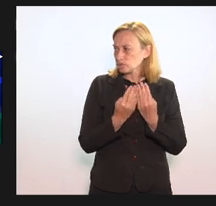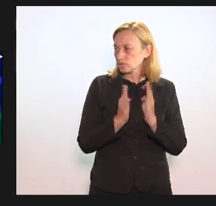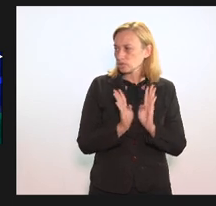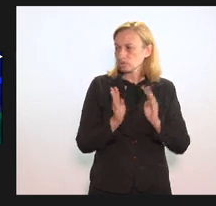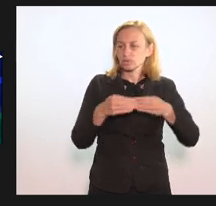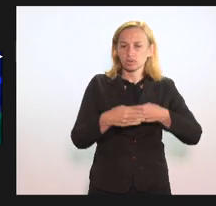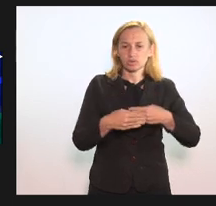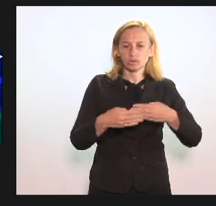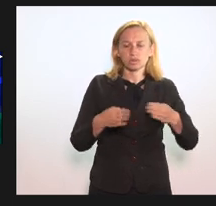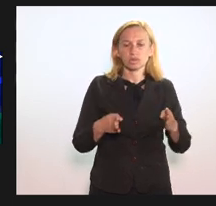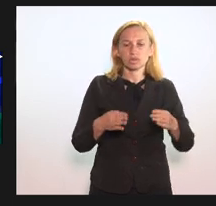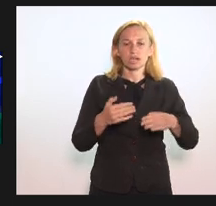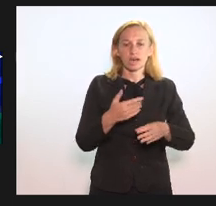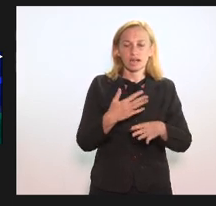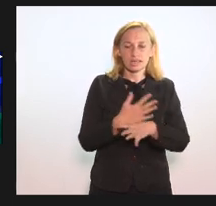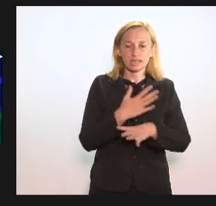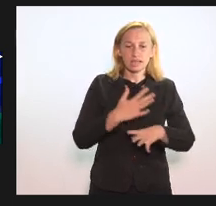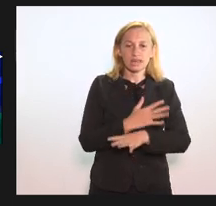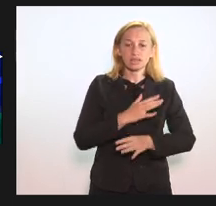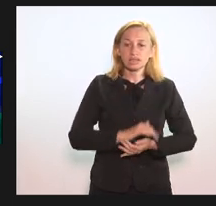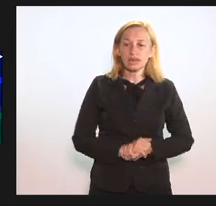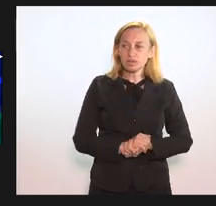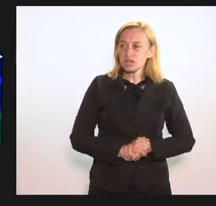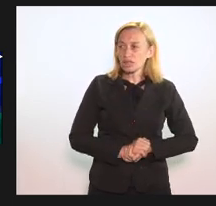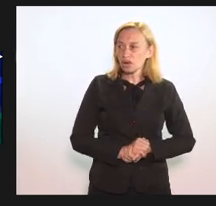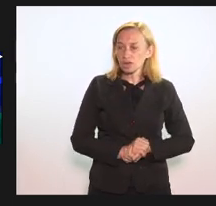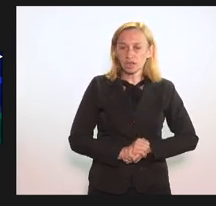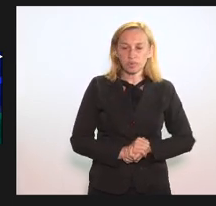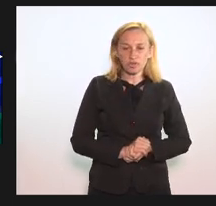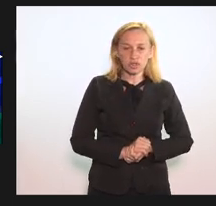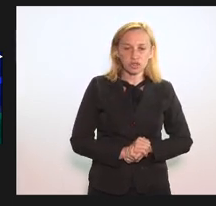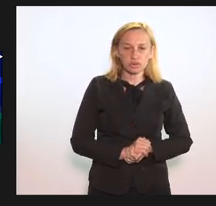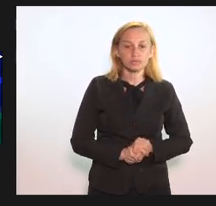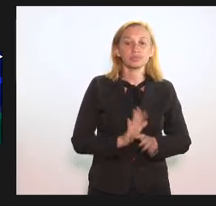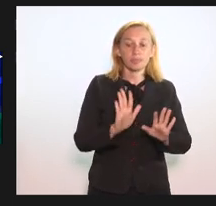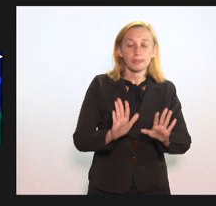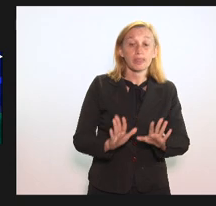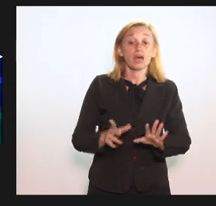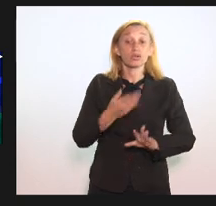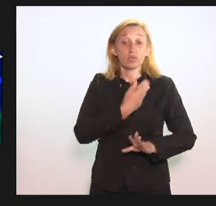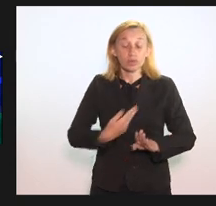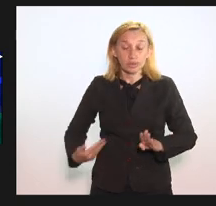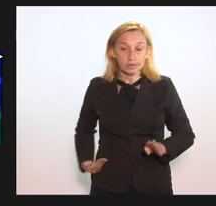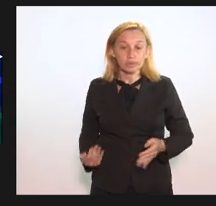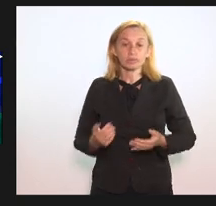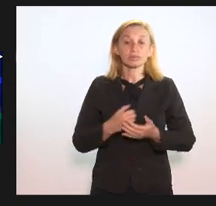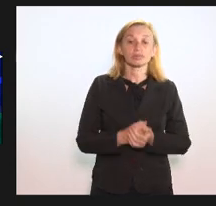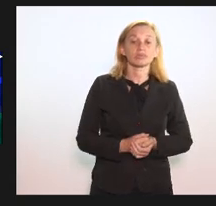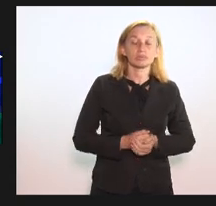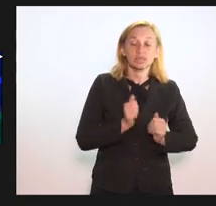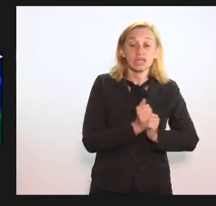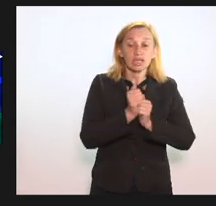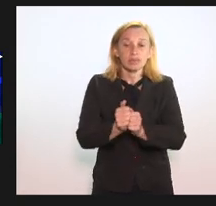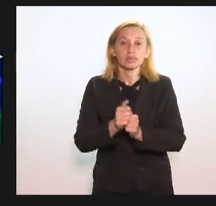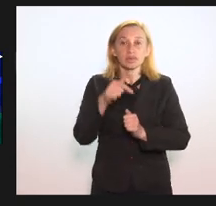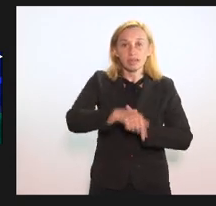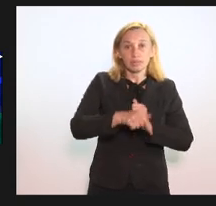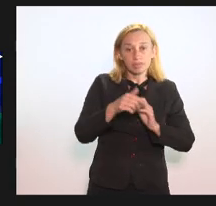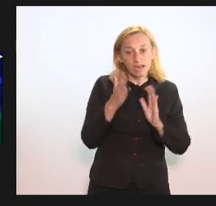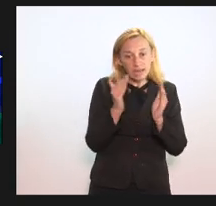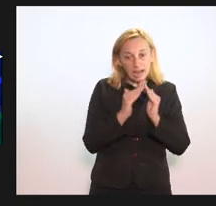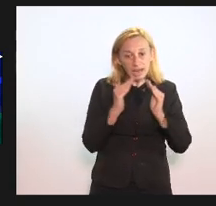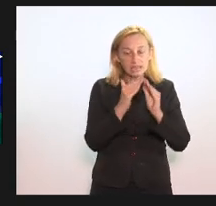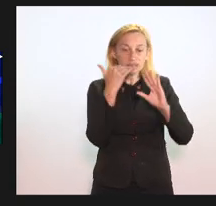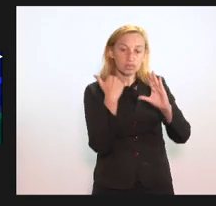por isso é importante este debate é importante que o governador encaminhe aqui para casa